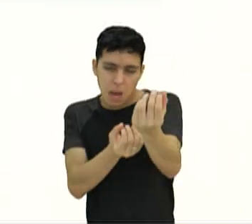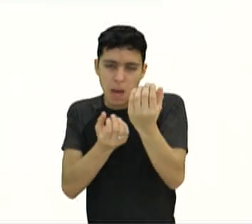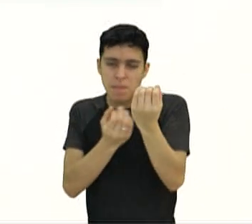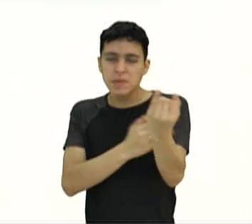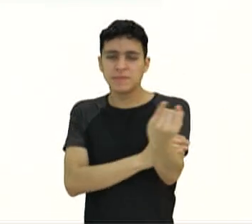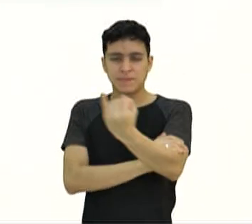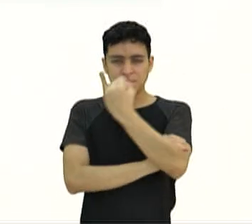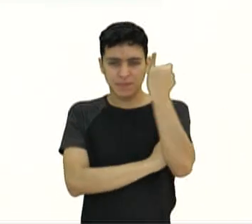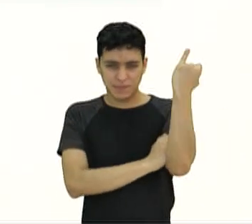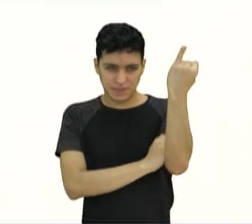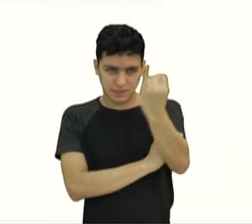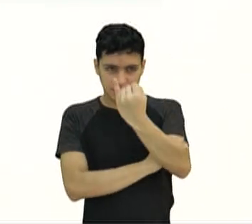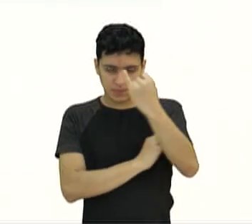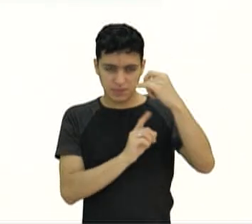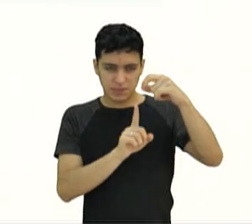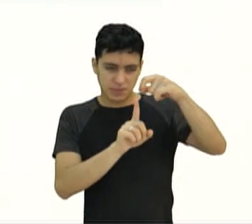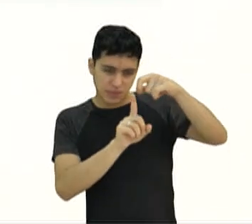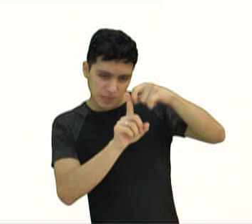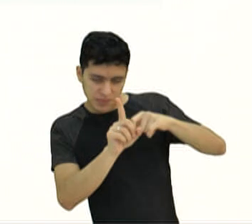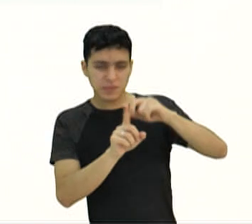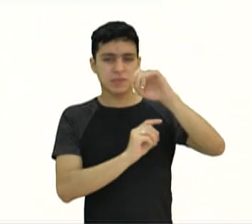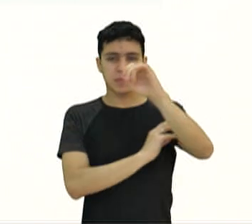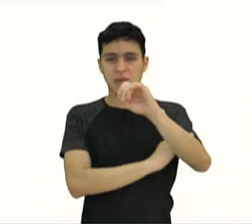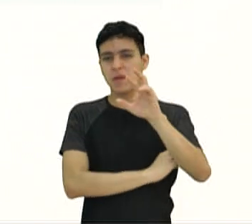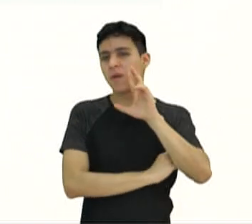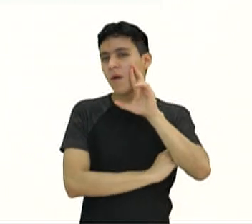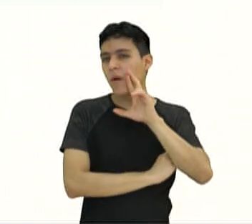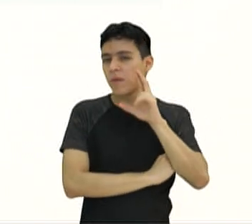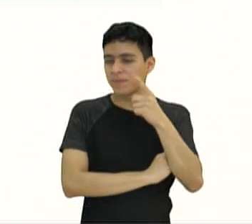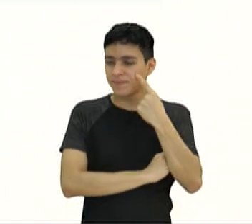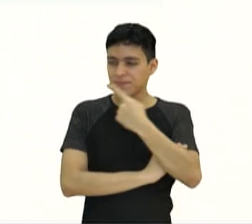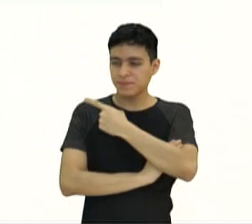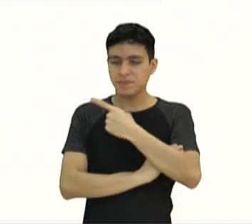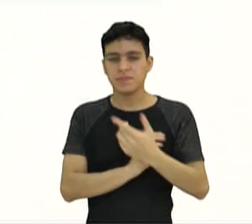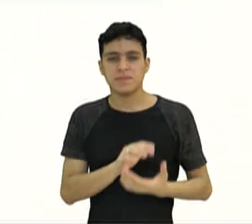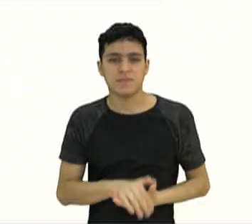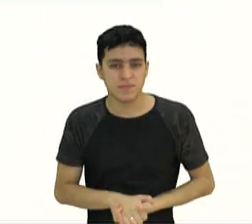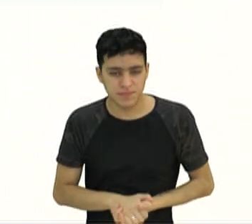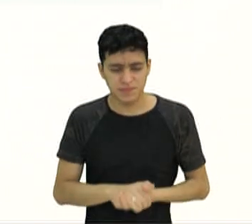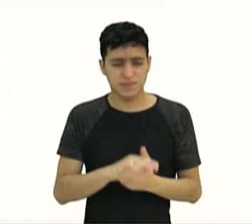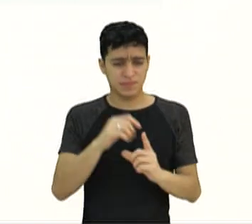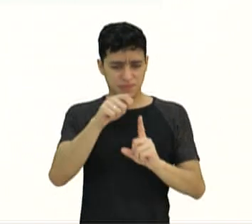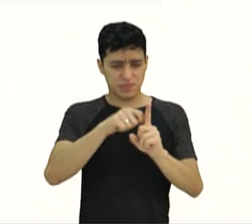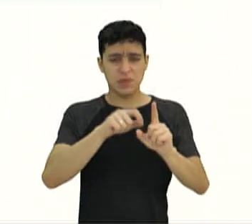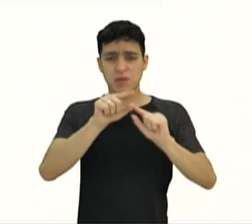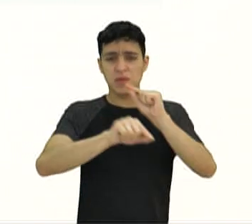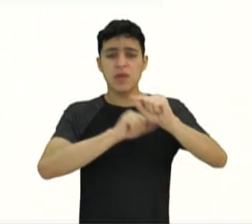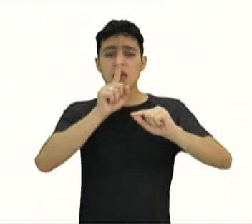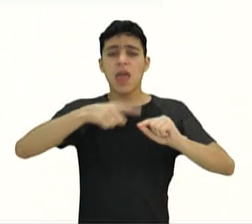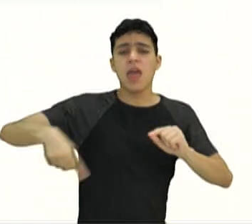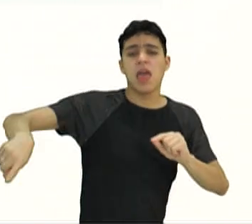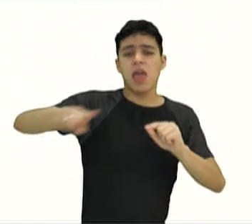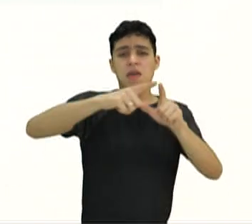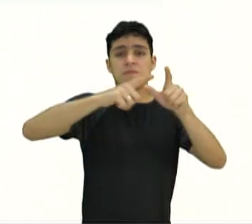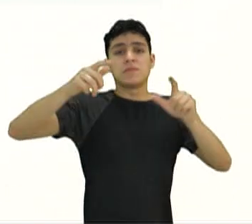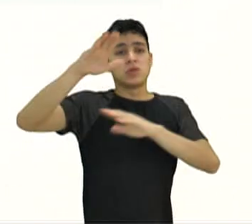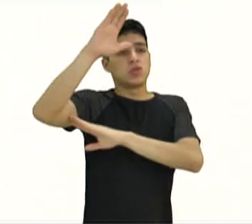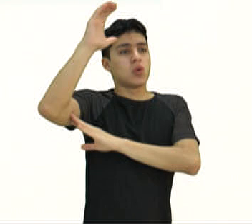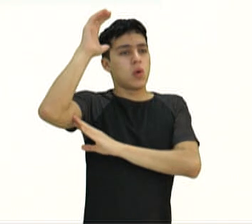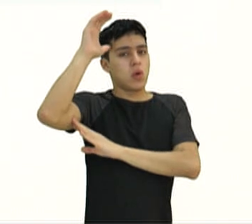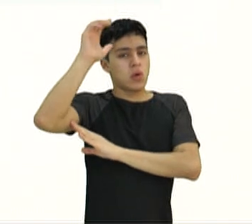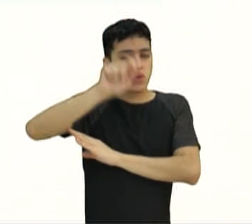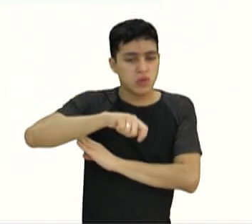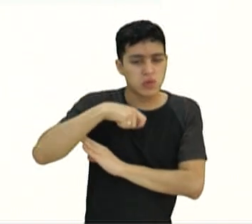nosso October Breast Cancer Awareness Month, né? O mês de consciência, né? Outubro Rosa, o